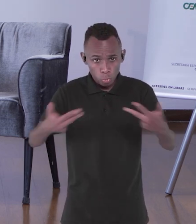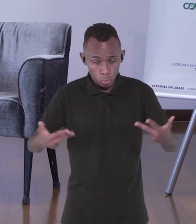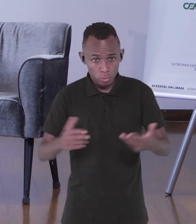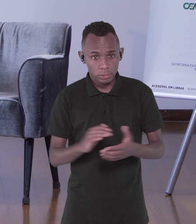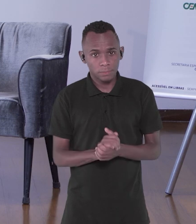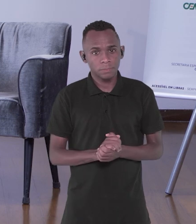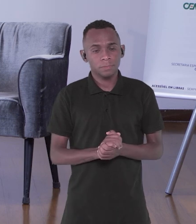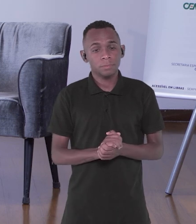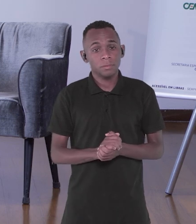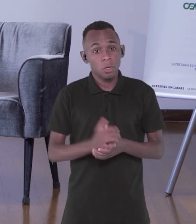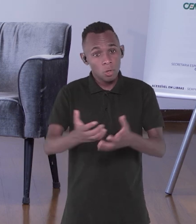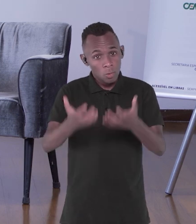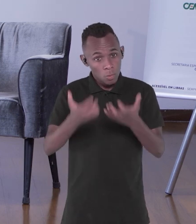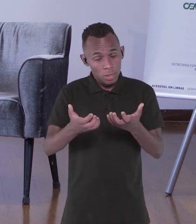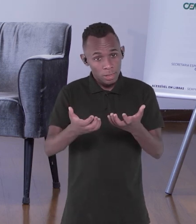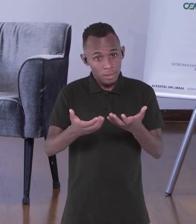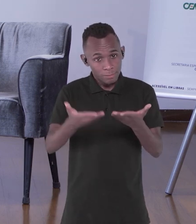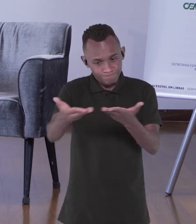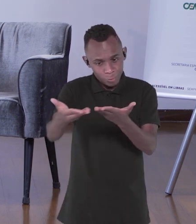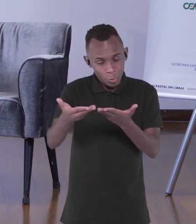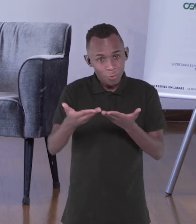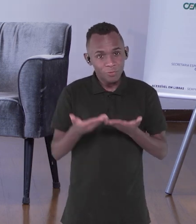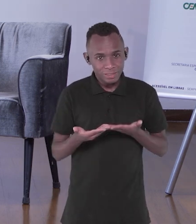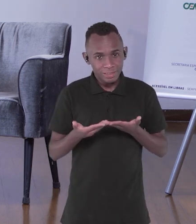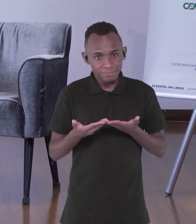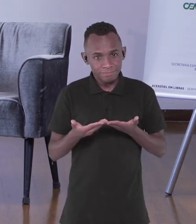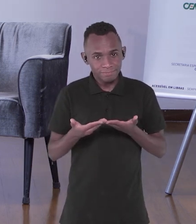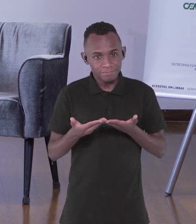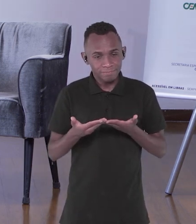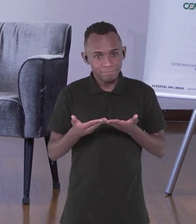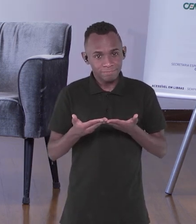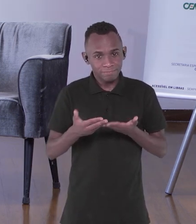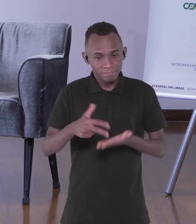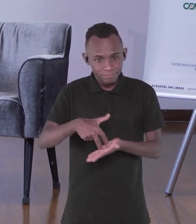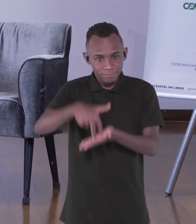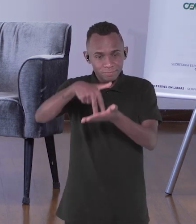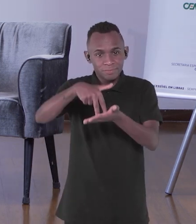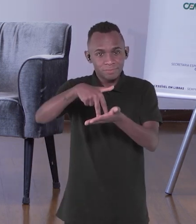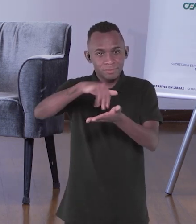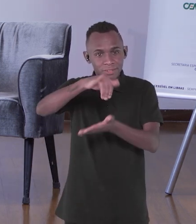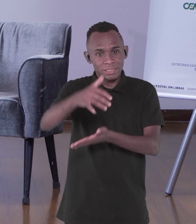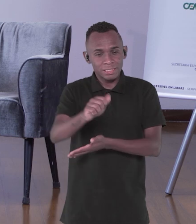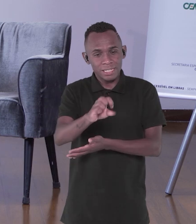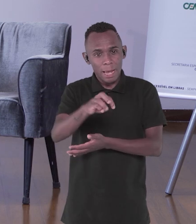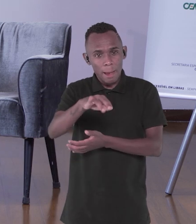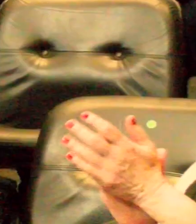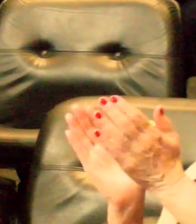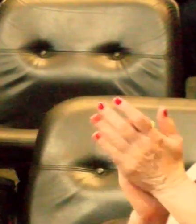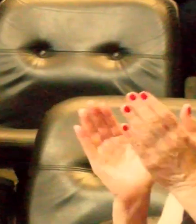Chad. Então eu queria convidar para o palco Jamil Chad.